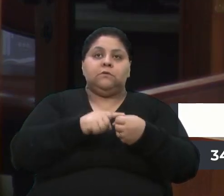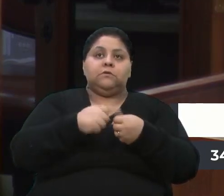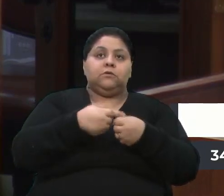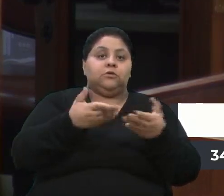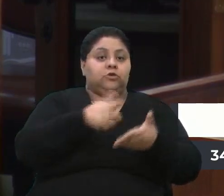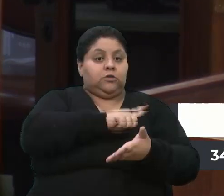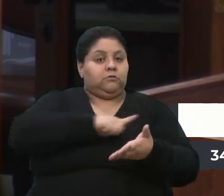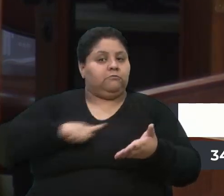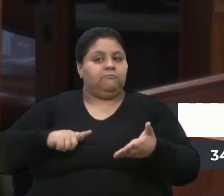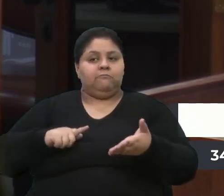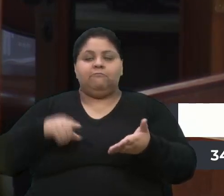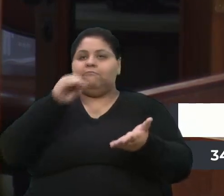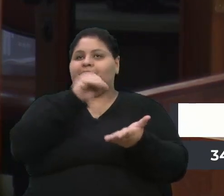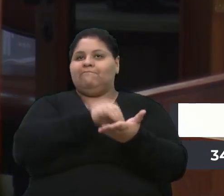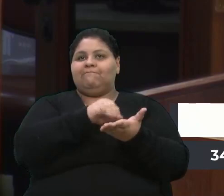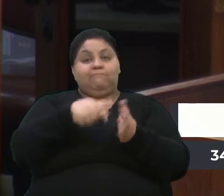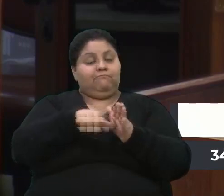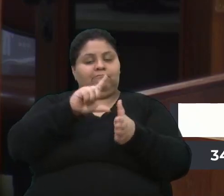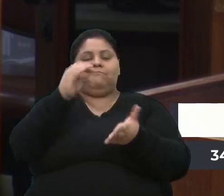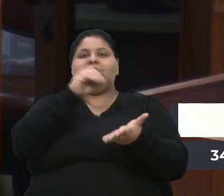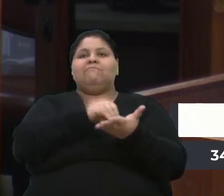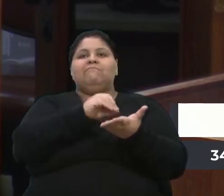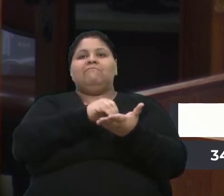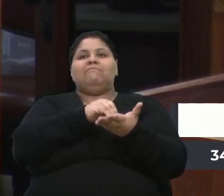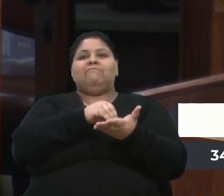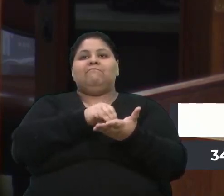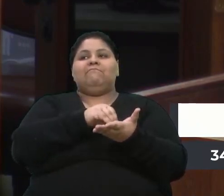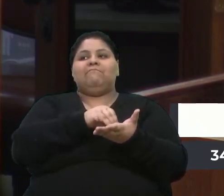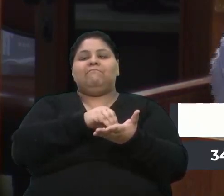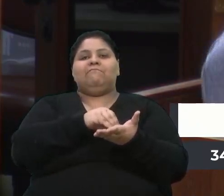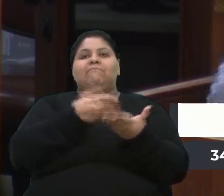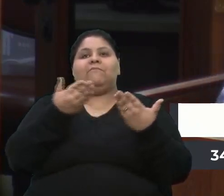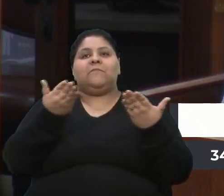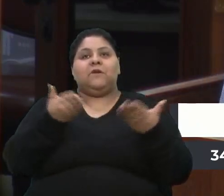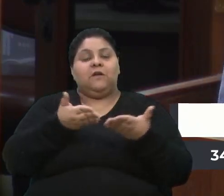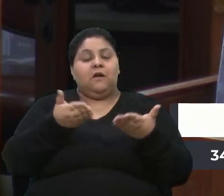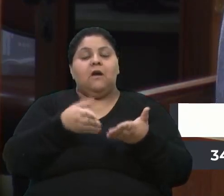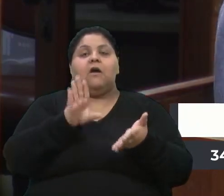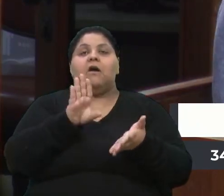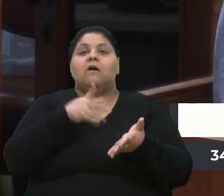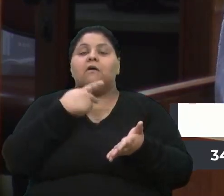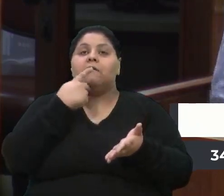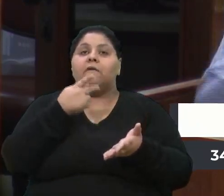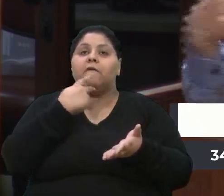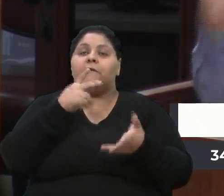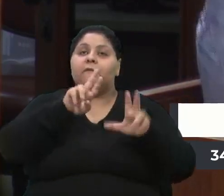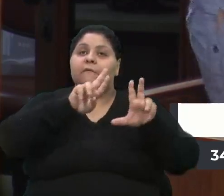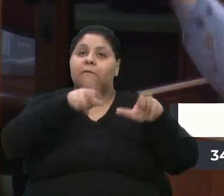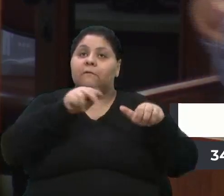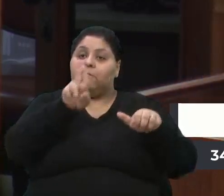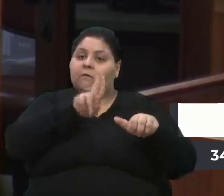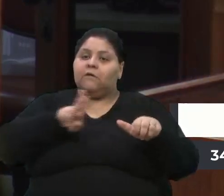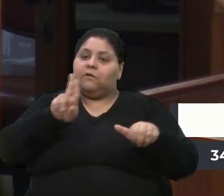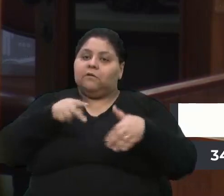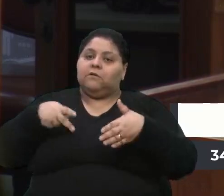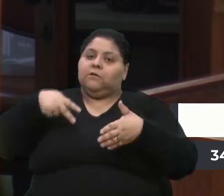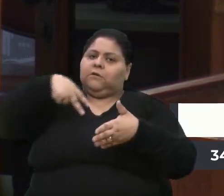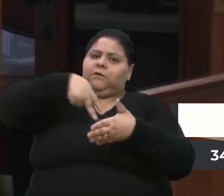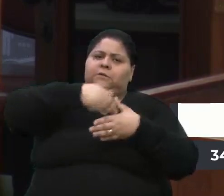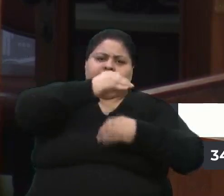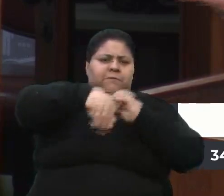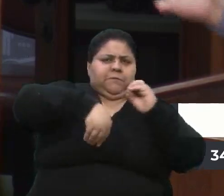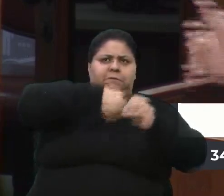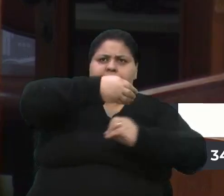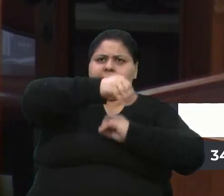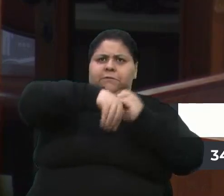não veio. Ainda, nem ia falar disso, mas vamos lá. Falaram sobre usar essa tribuna para misturar, né? Não dá para a